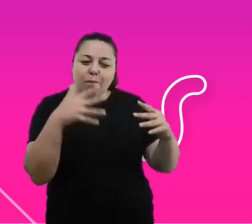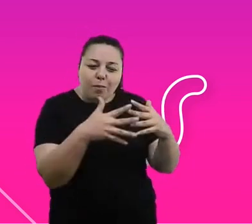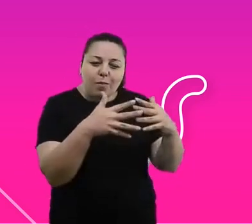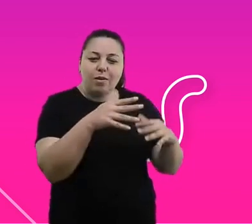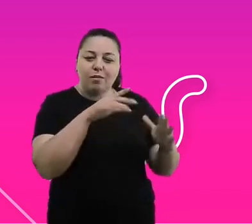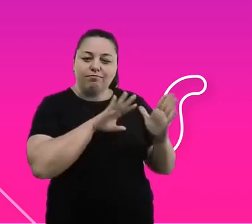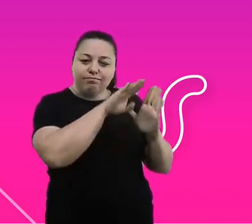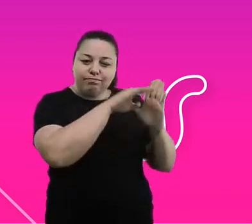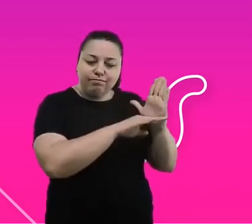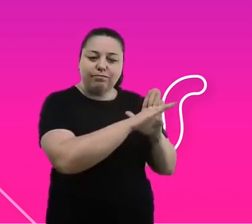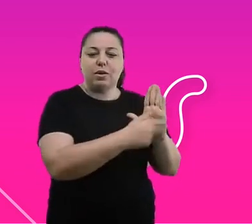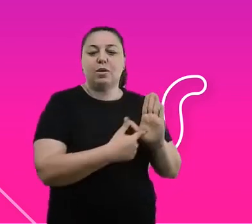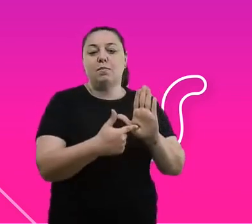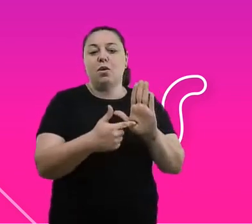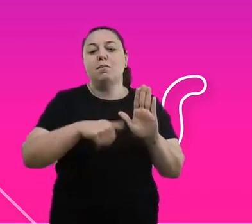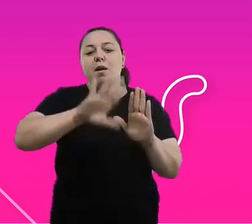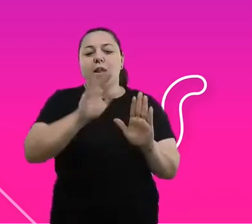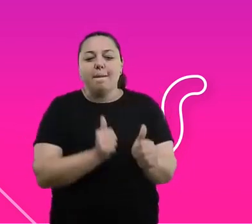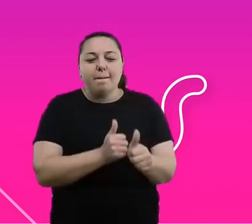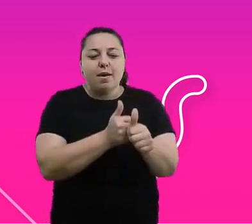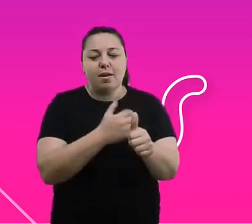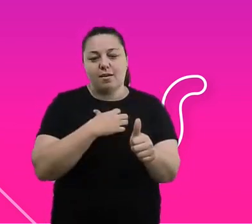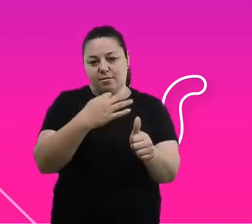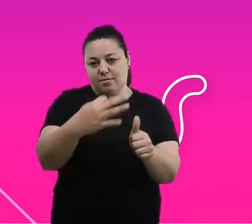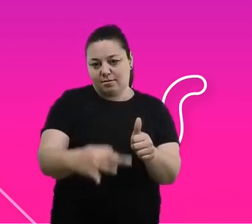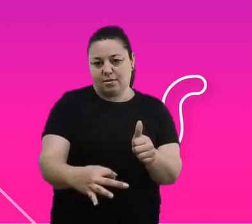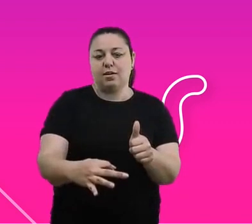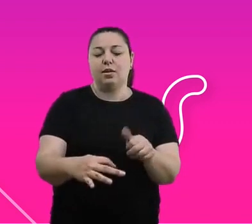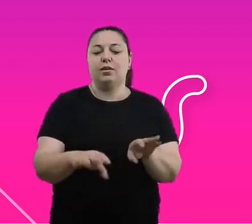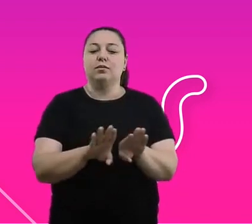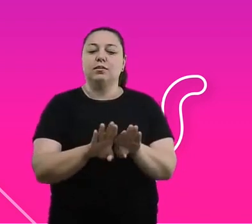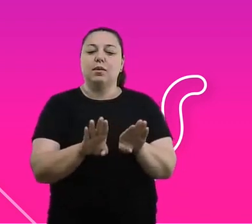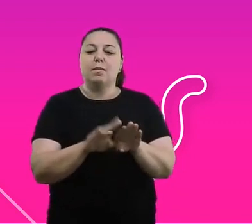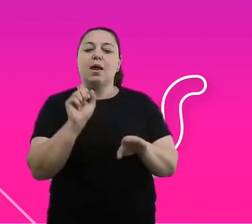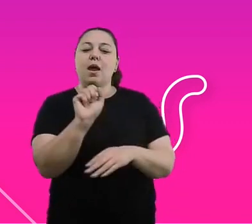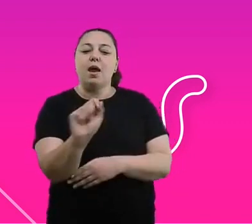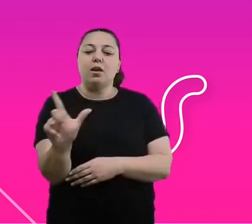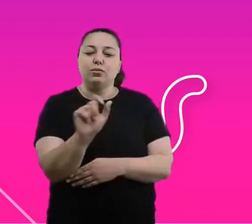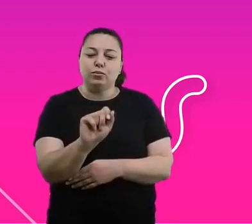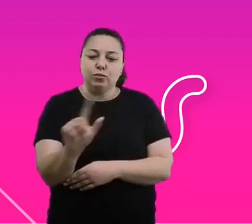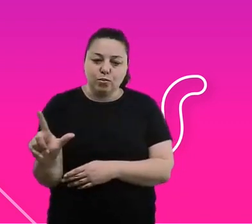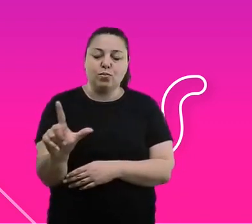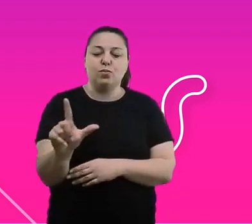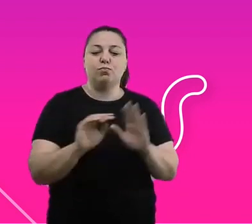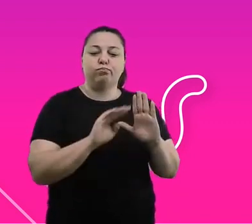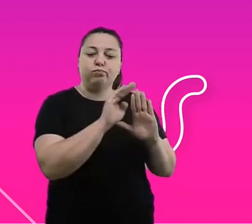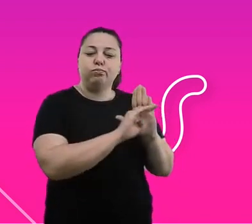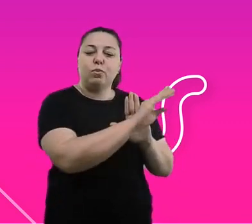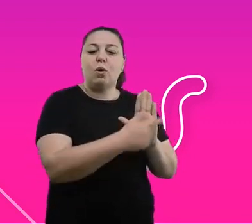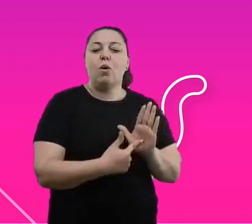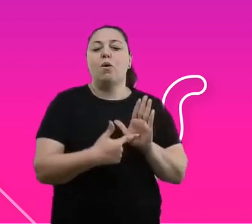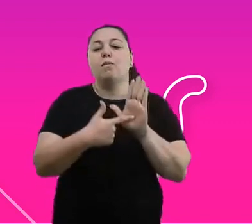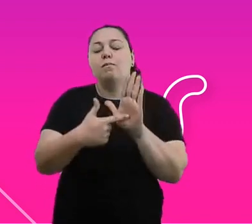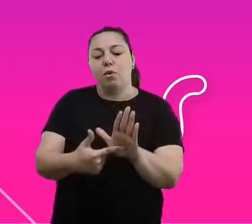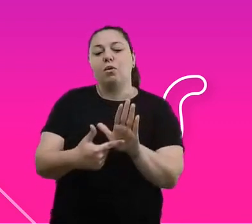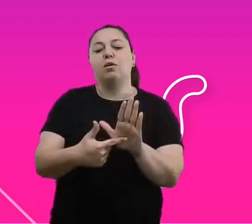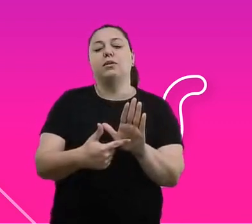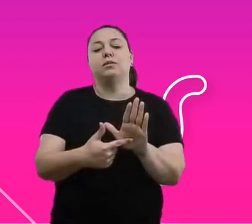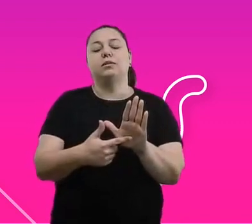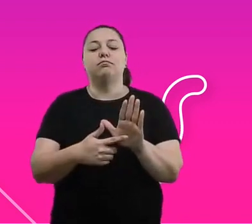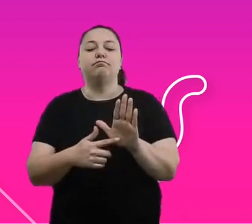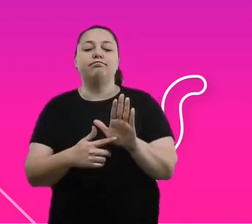de Agricultura, Pecuária e Abastecimento de Minas Gerais, a SEAPA de Minas, que desenvolveu análises e predições sobre o monitoramento da produção